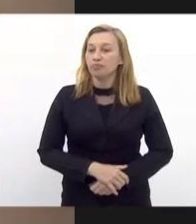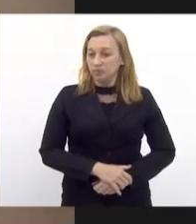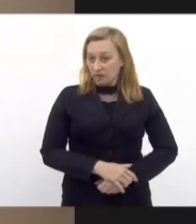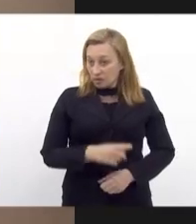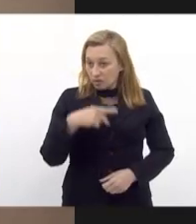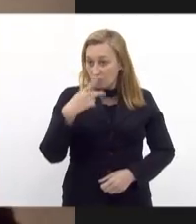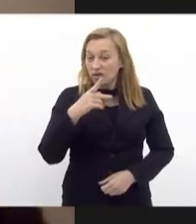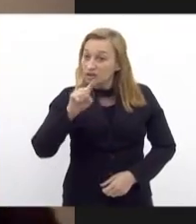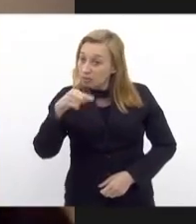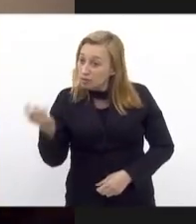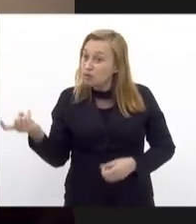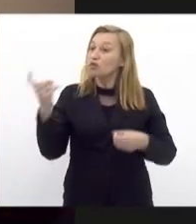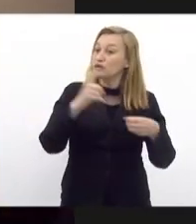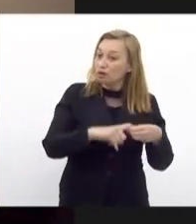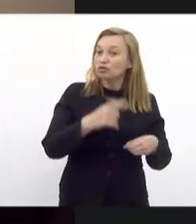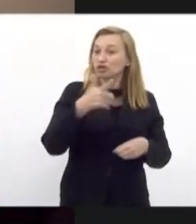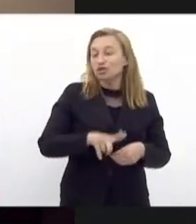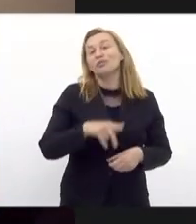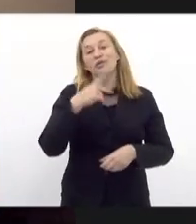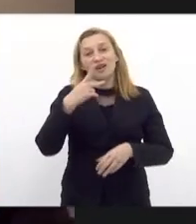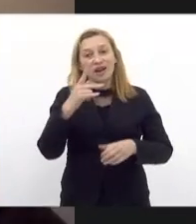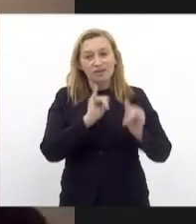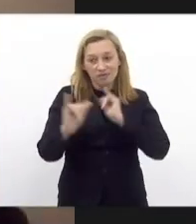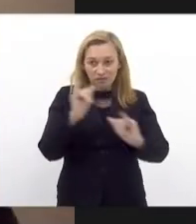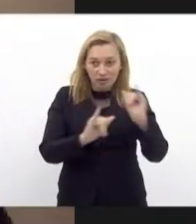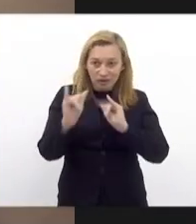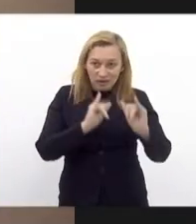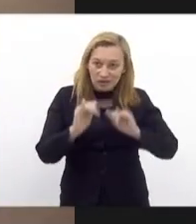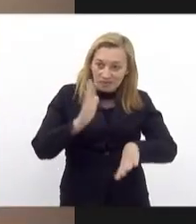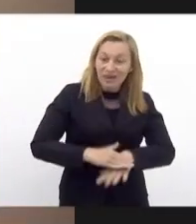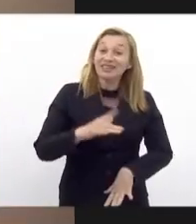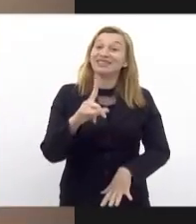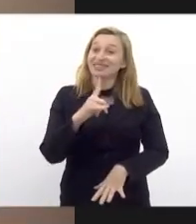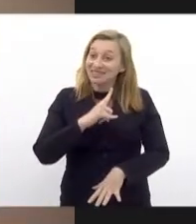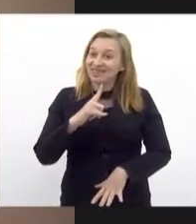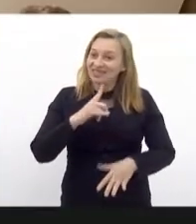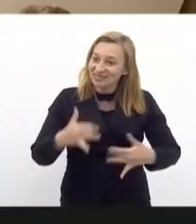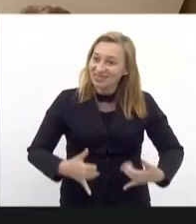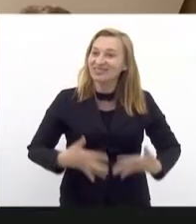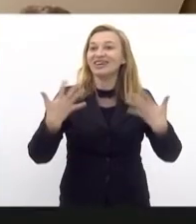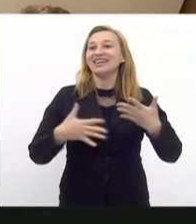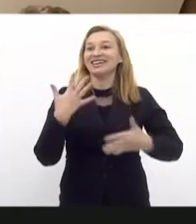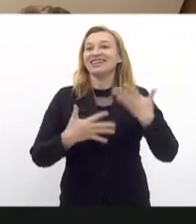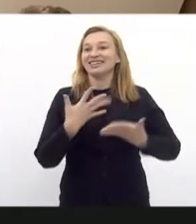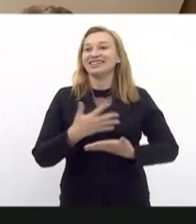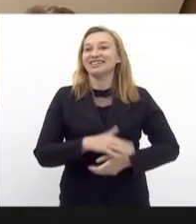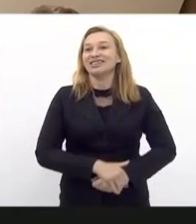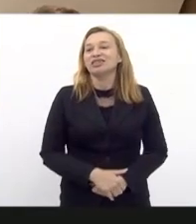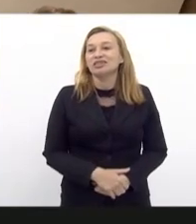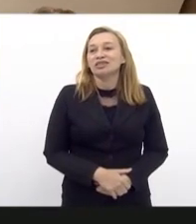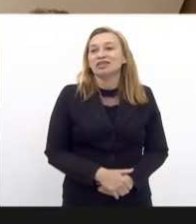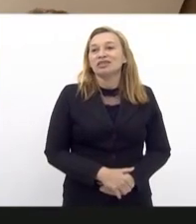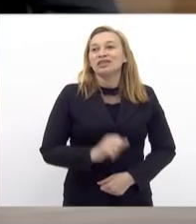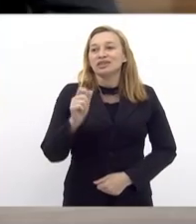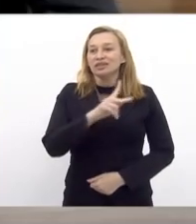e depois eu volto aí a trazer mais informações do que eu tenho, com o maior prazer. Obrigado. Ok.